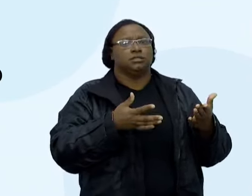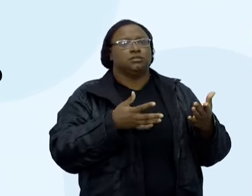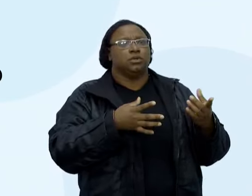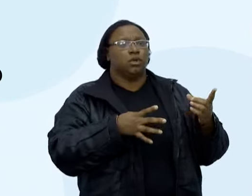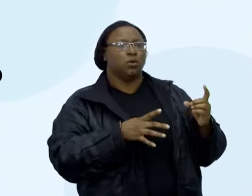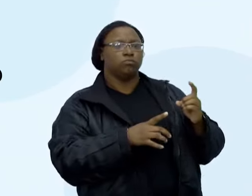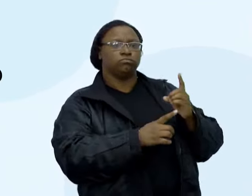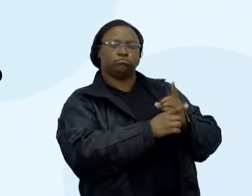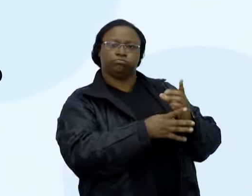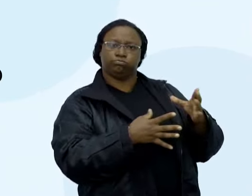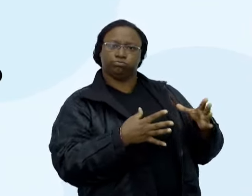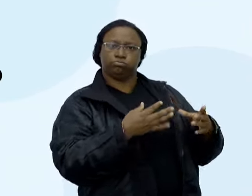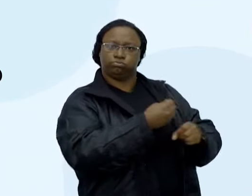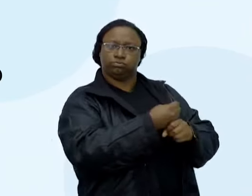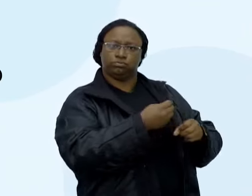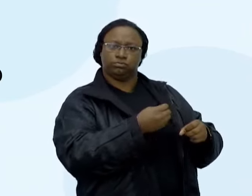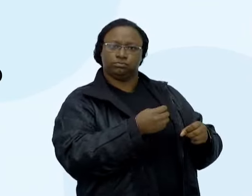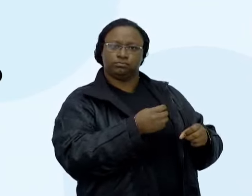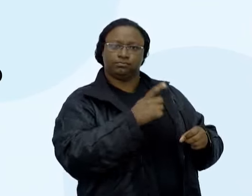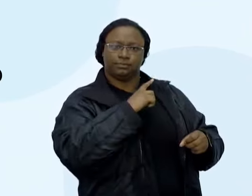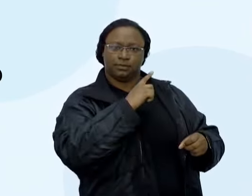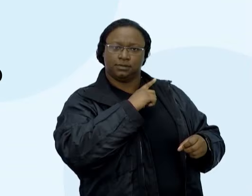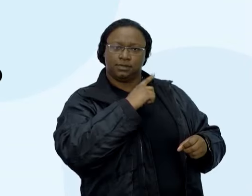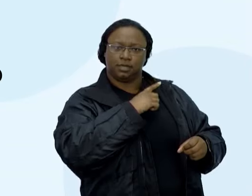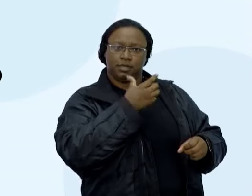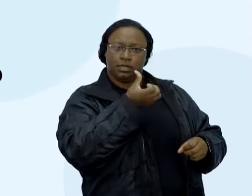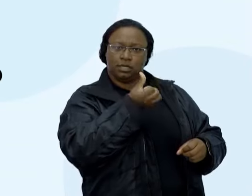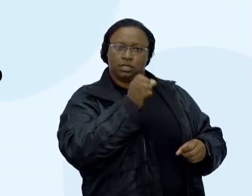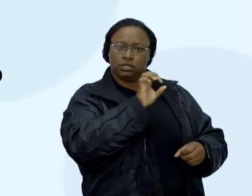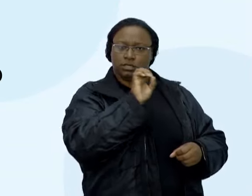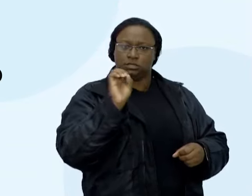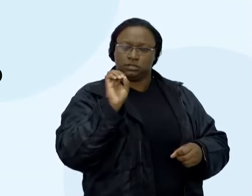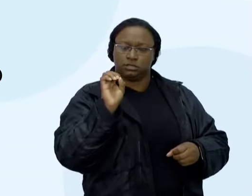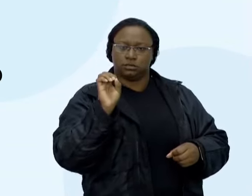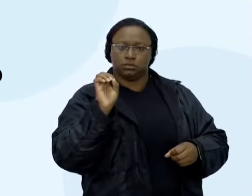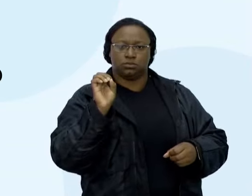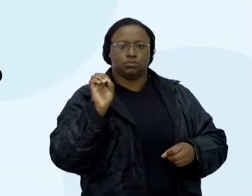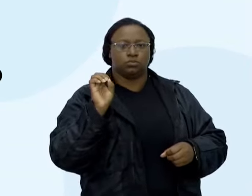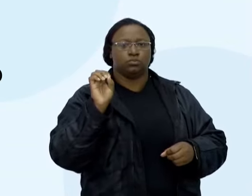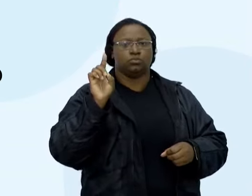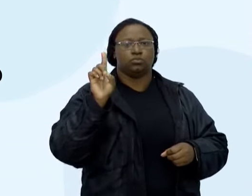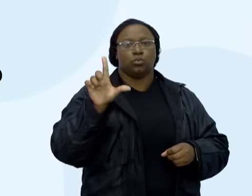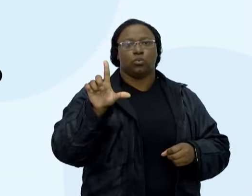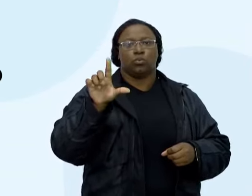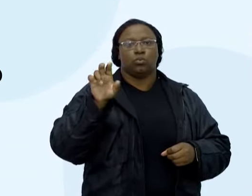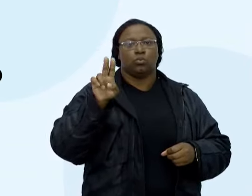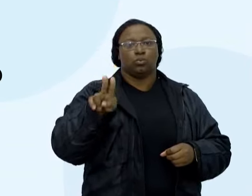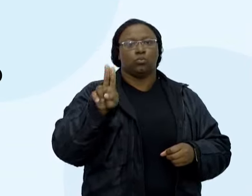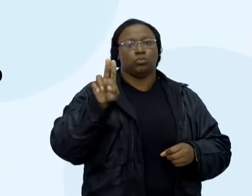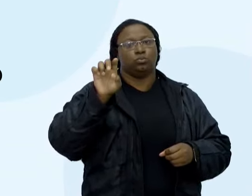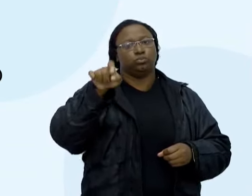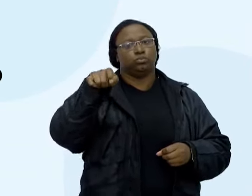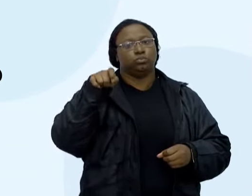que 600 lux de iluminação é quase equivalente mesmo a uma lâmpada